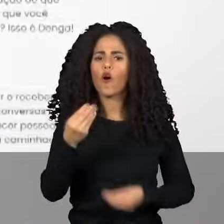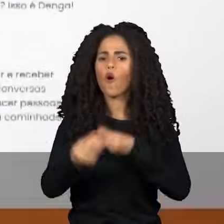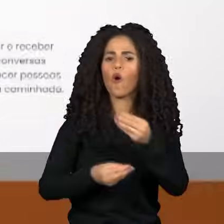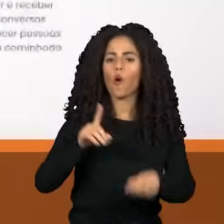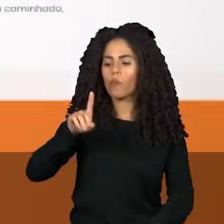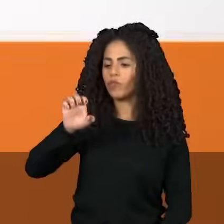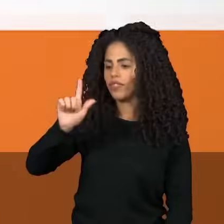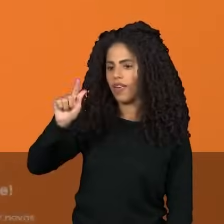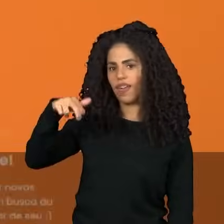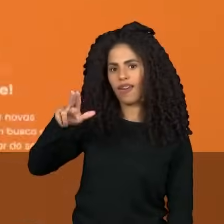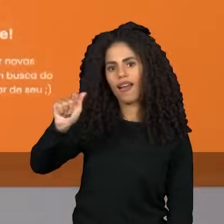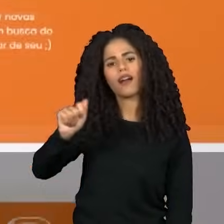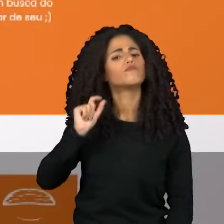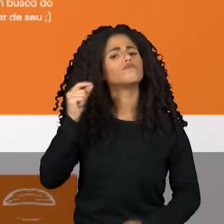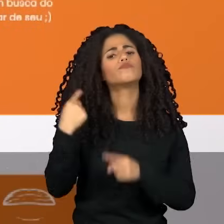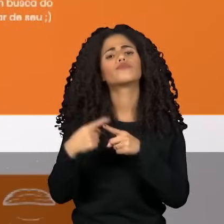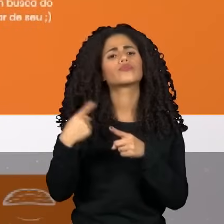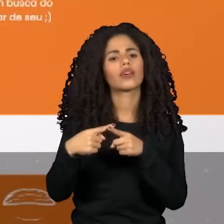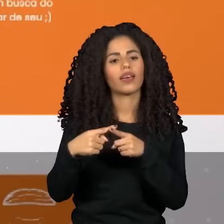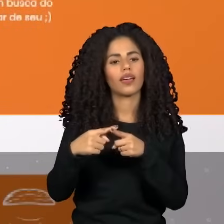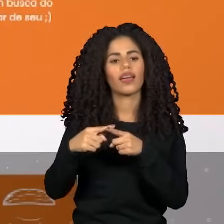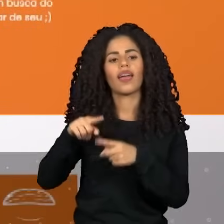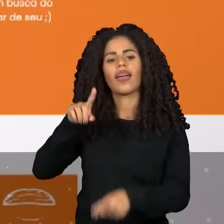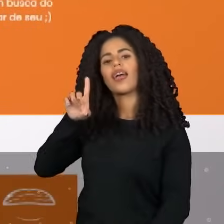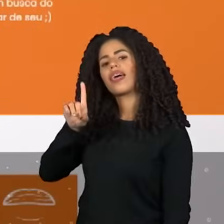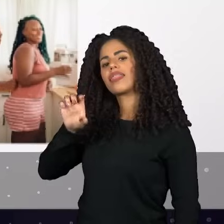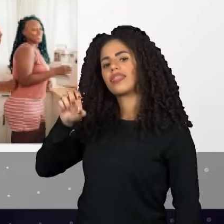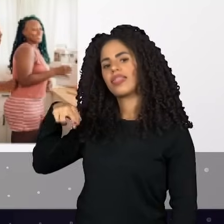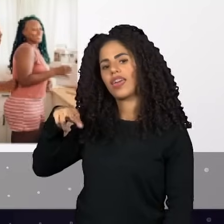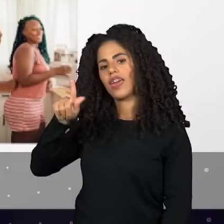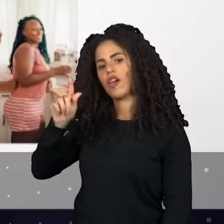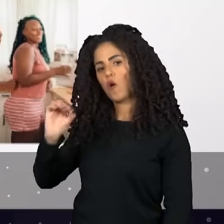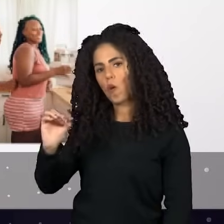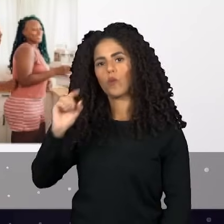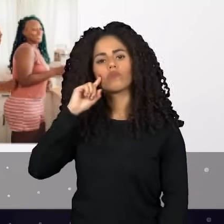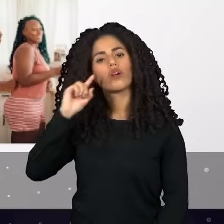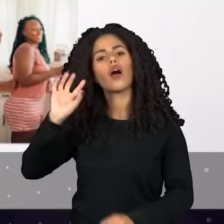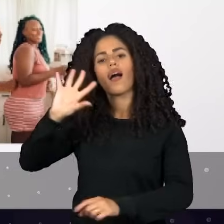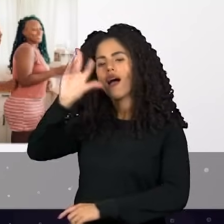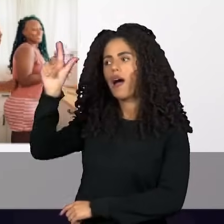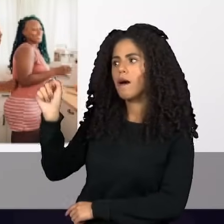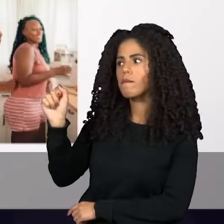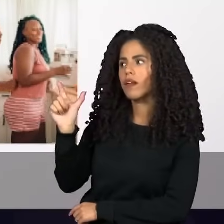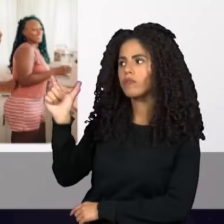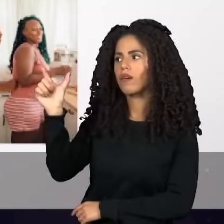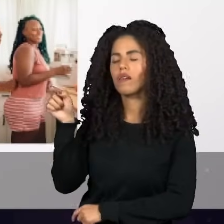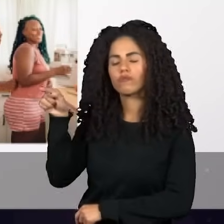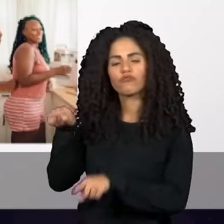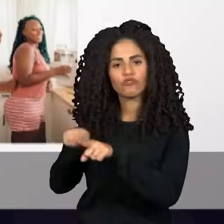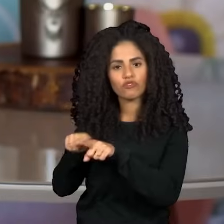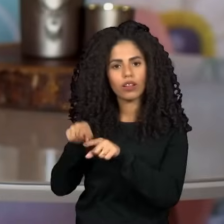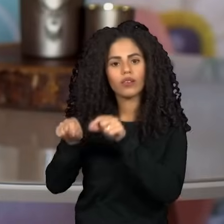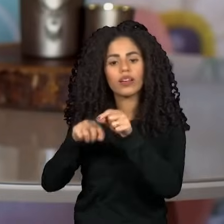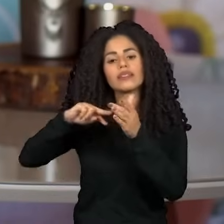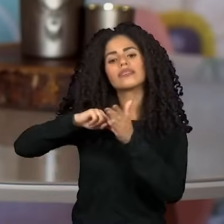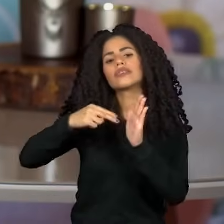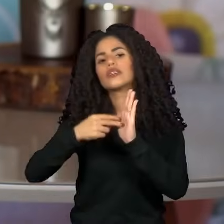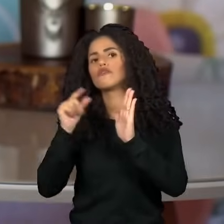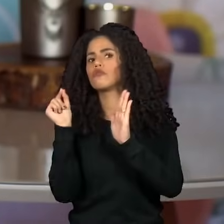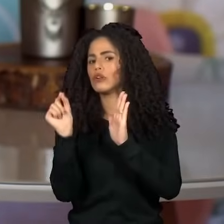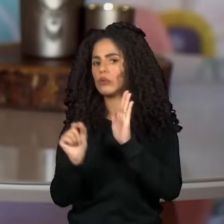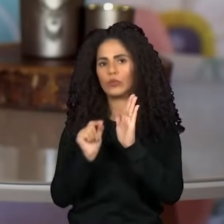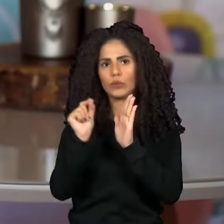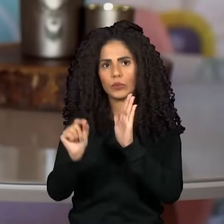né? O dengo é uma palavra banto, de origem africana, que